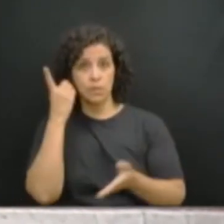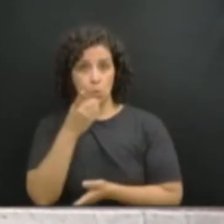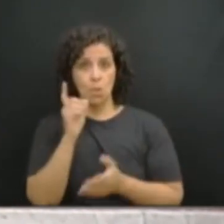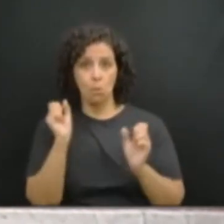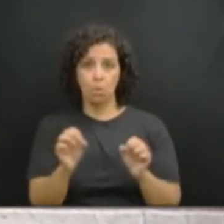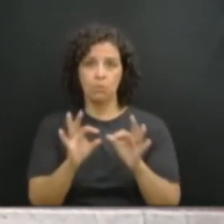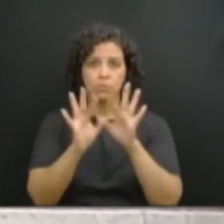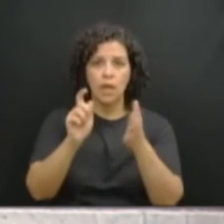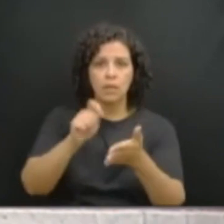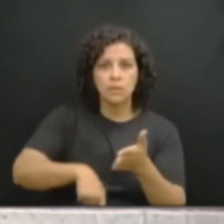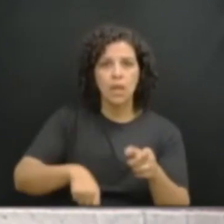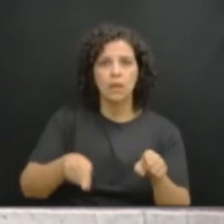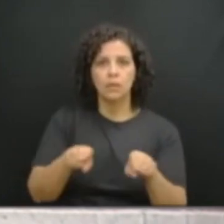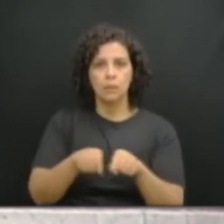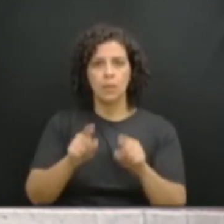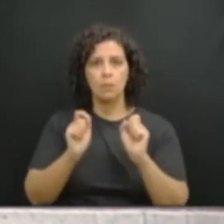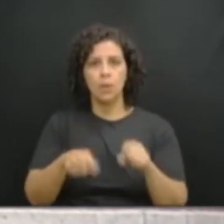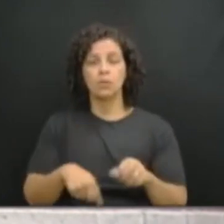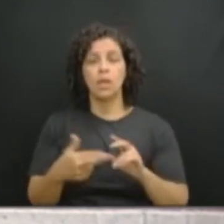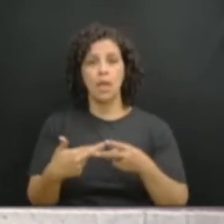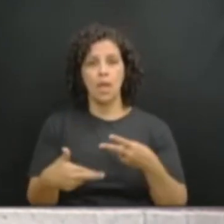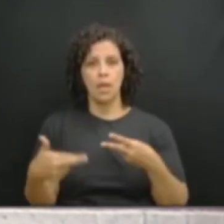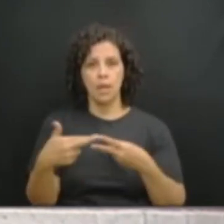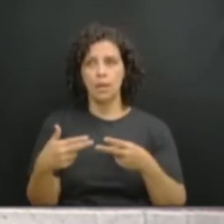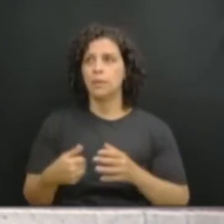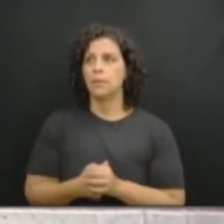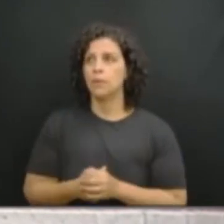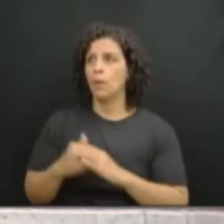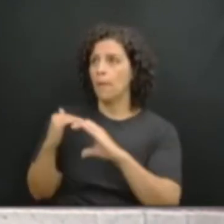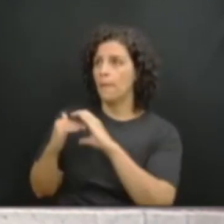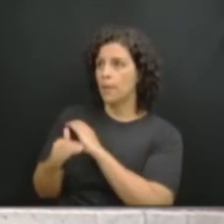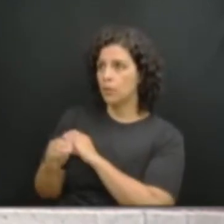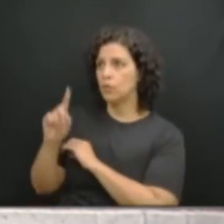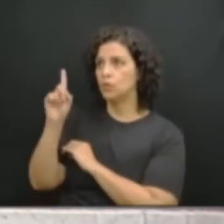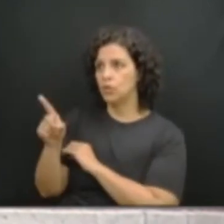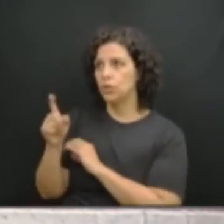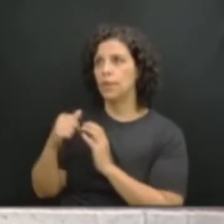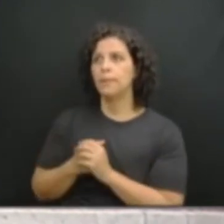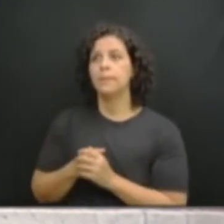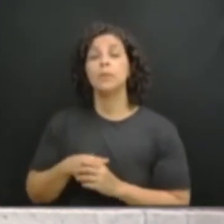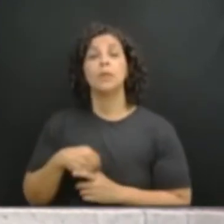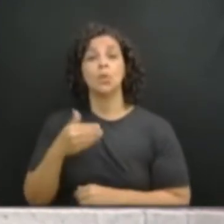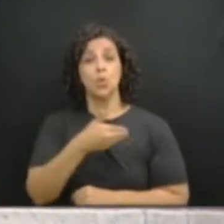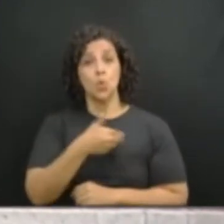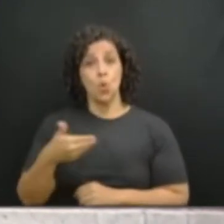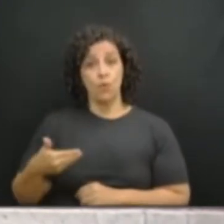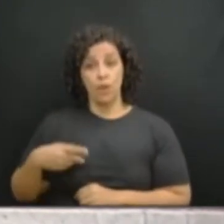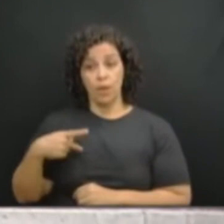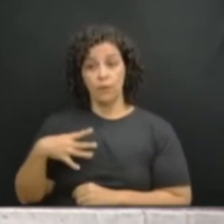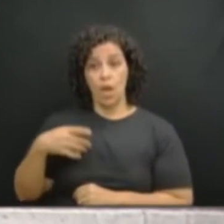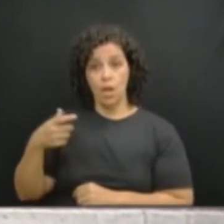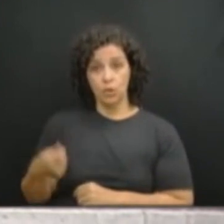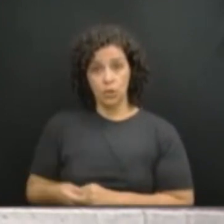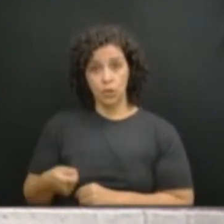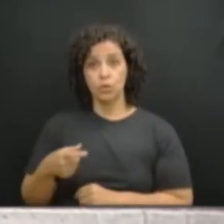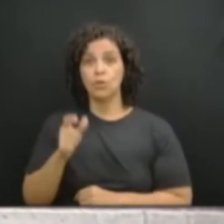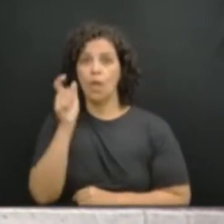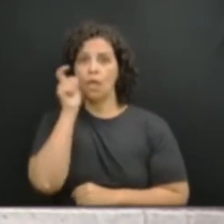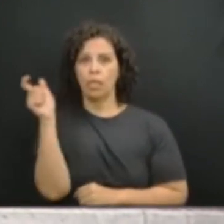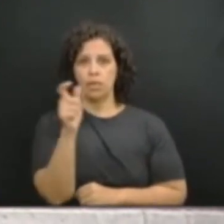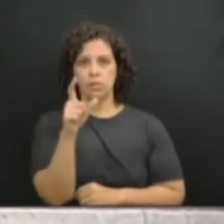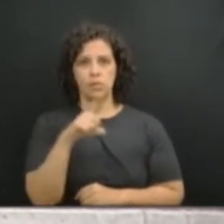deputados para assinarem um requerimento, um envio de expediente, para que o governador